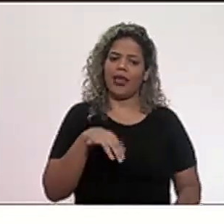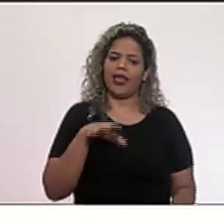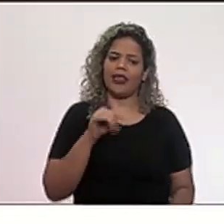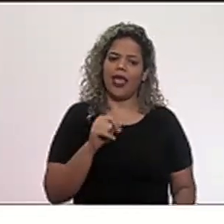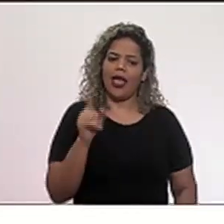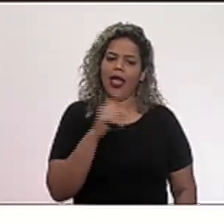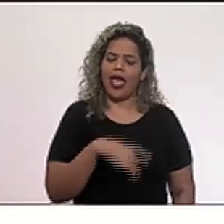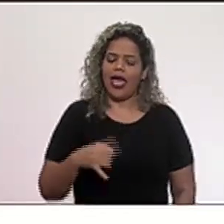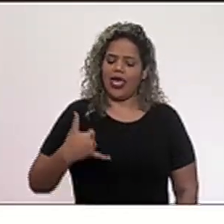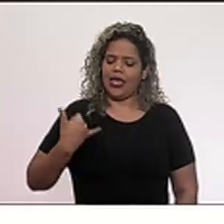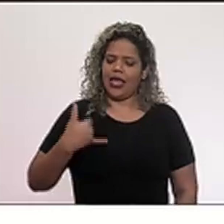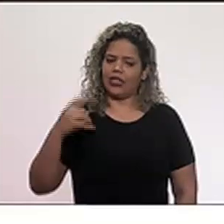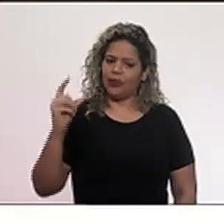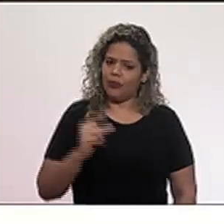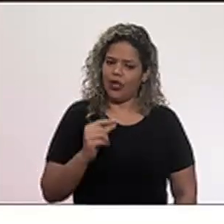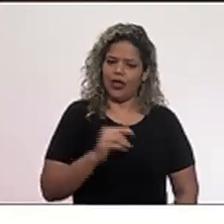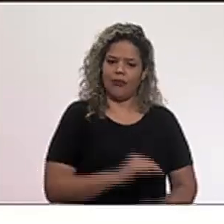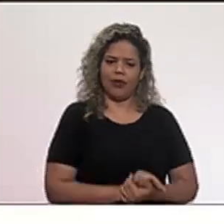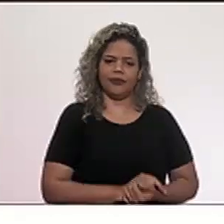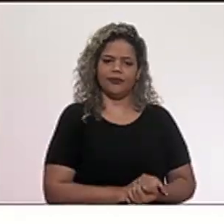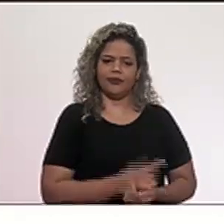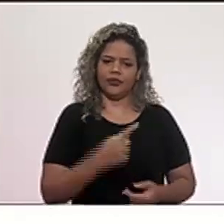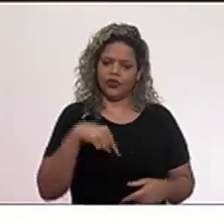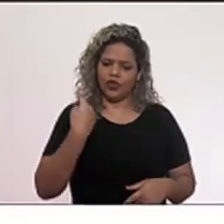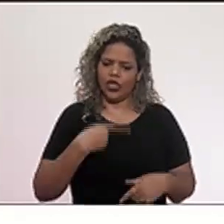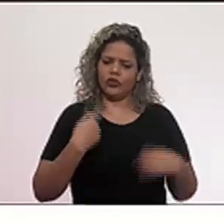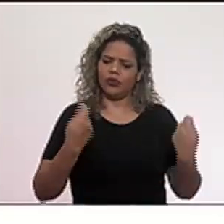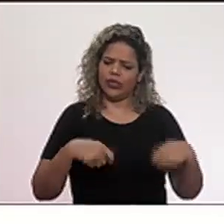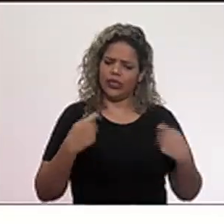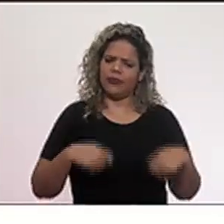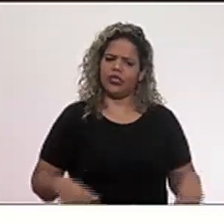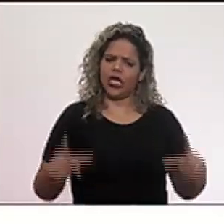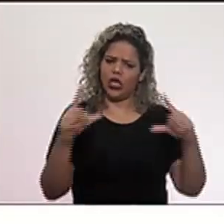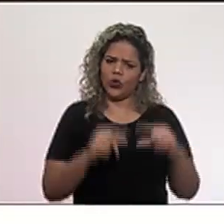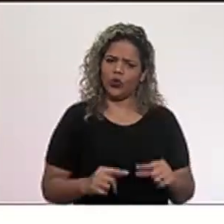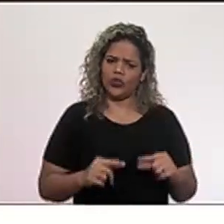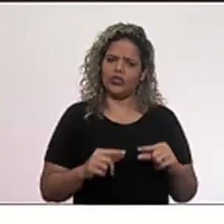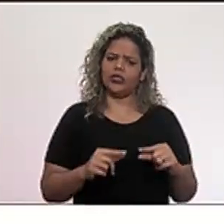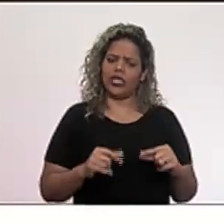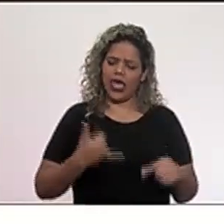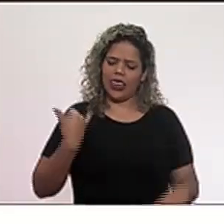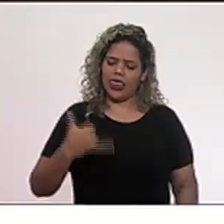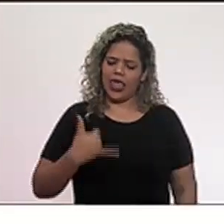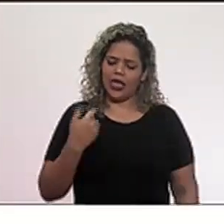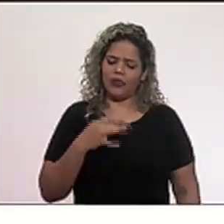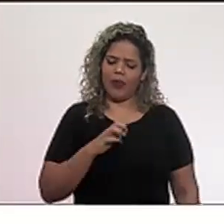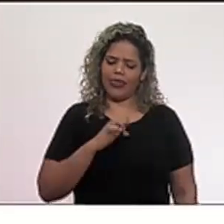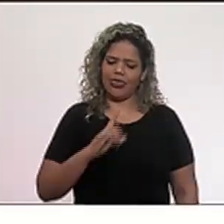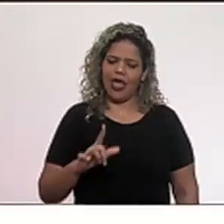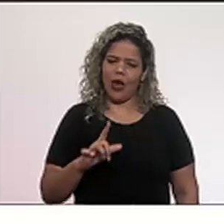de idades mínimas. Nós precisamos reduzir a maioridade penal, sem dúvida